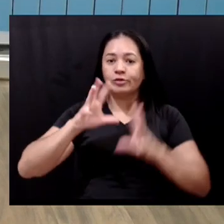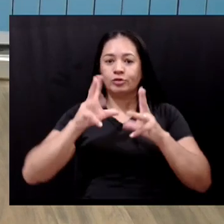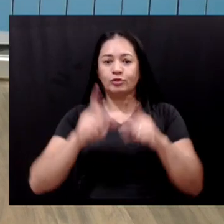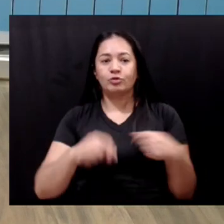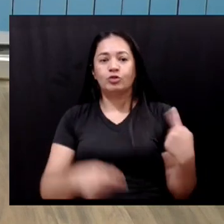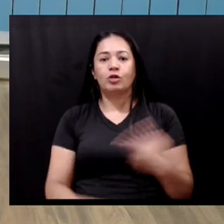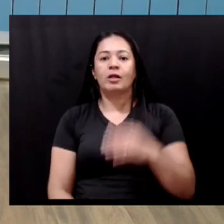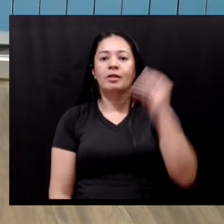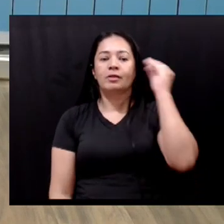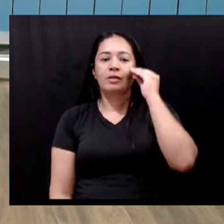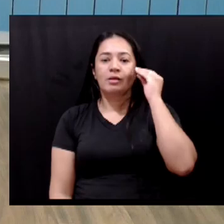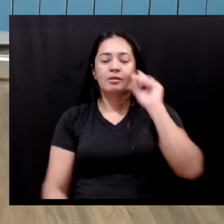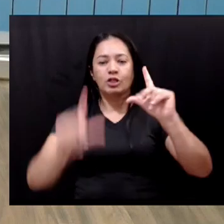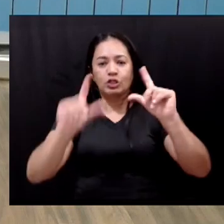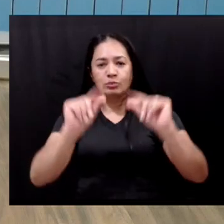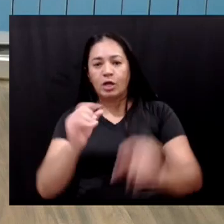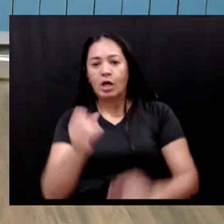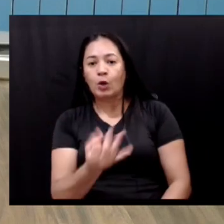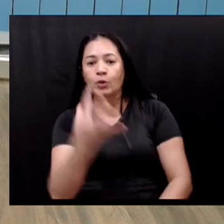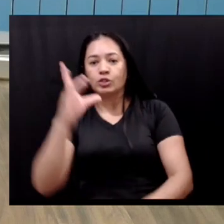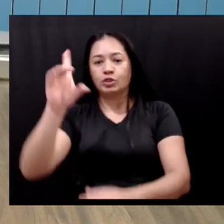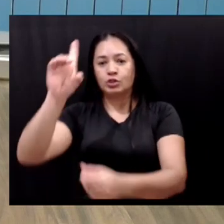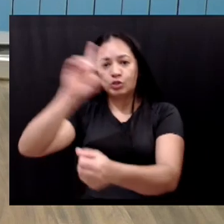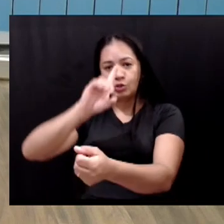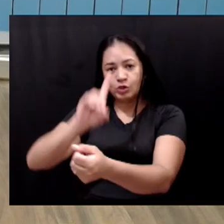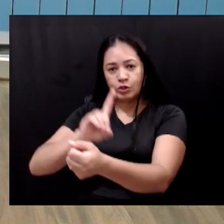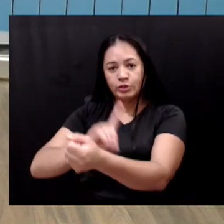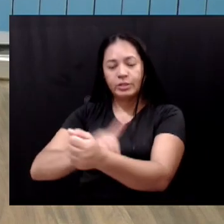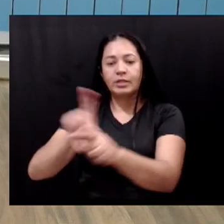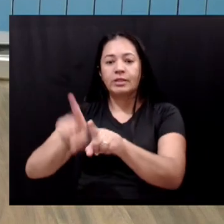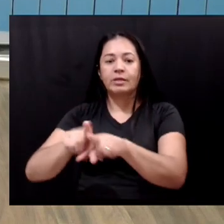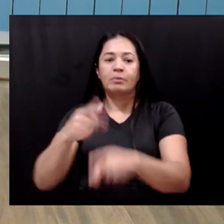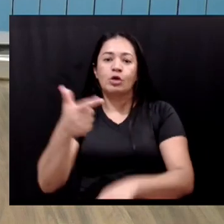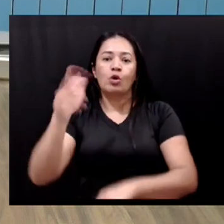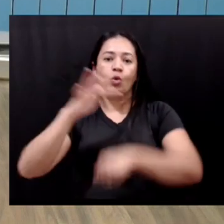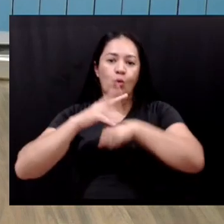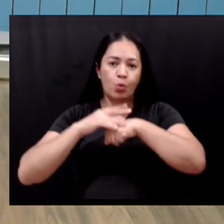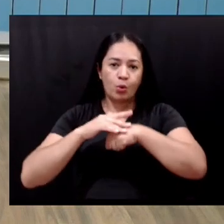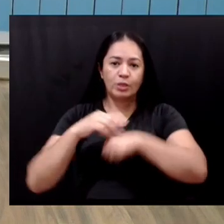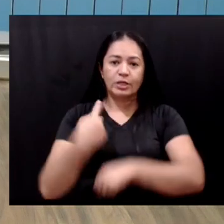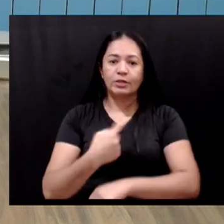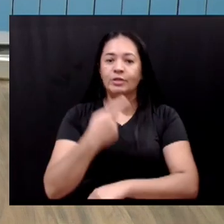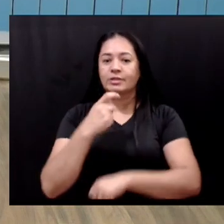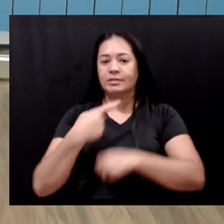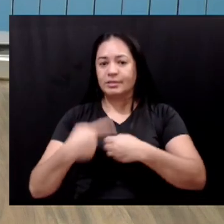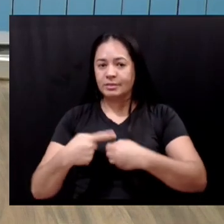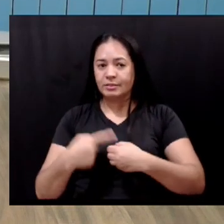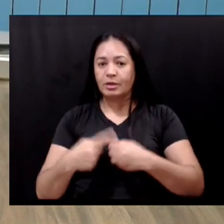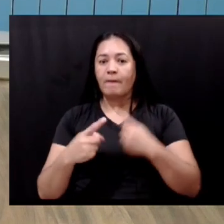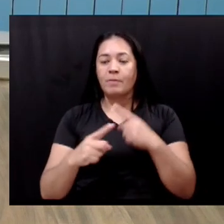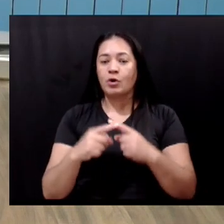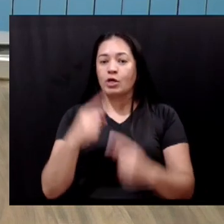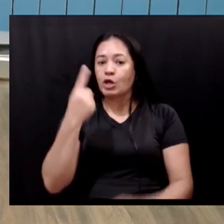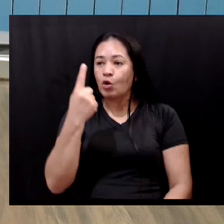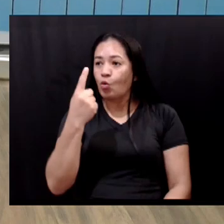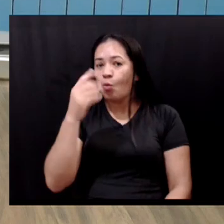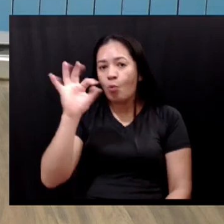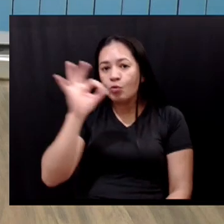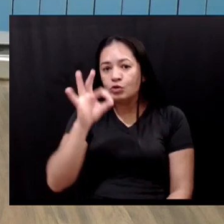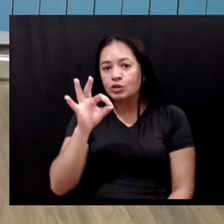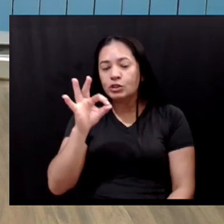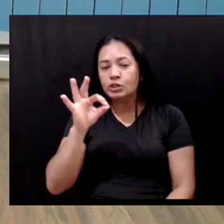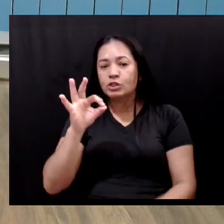de dengue e também, né, outras doenças na nossa cidade, já que é o transmissor, o Aedes aegypti, de outras doenças